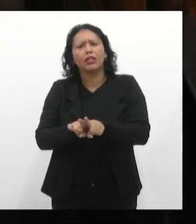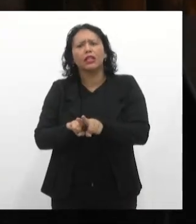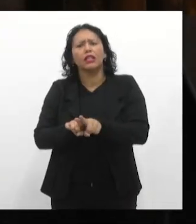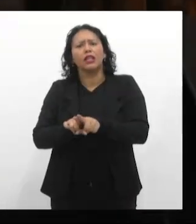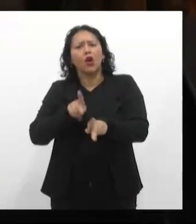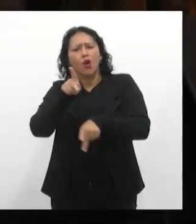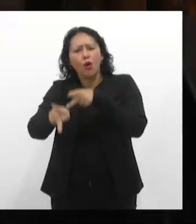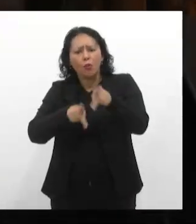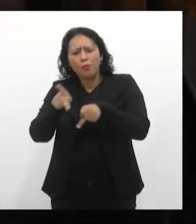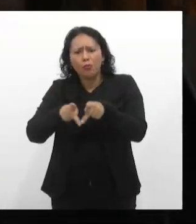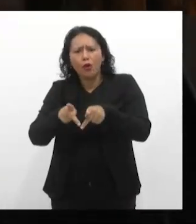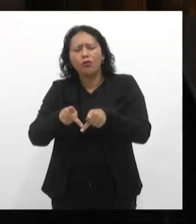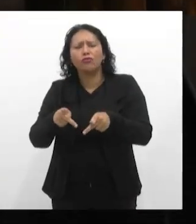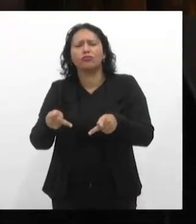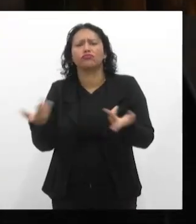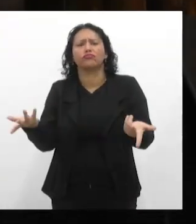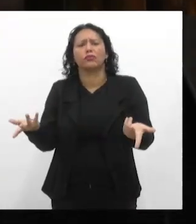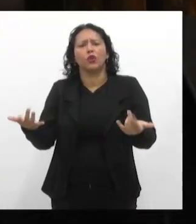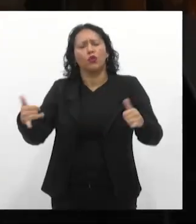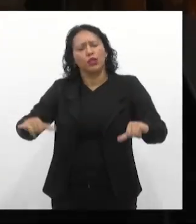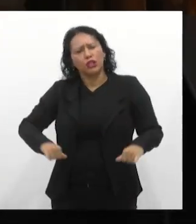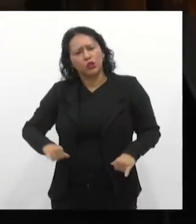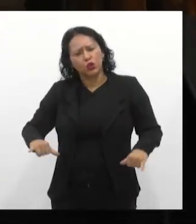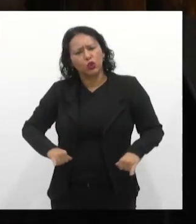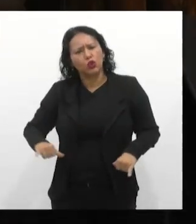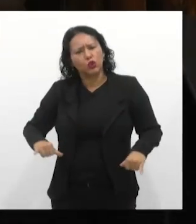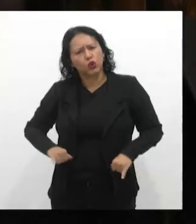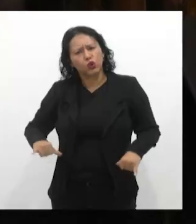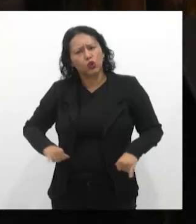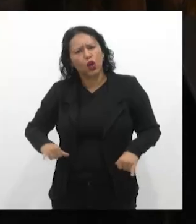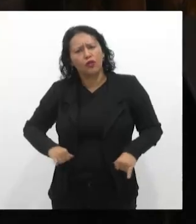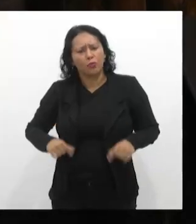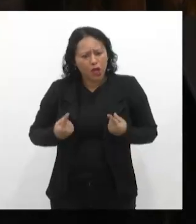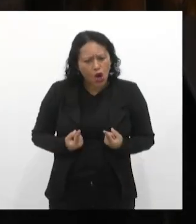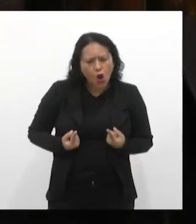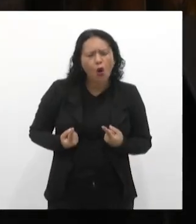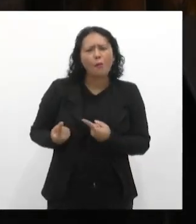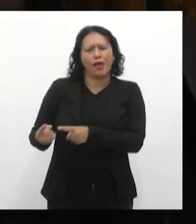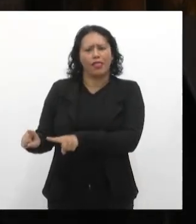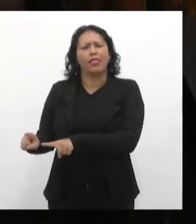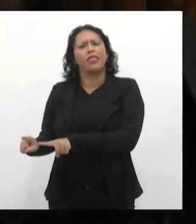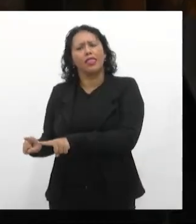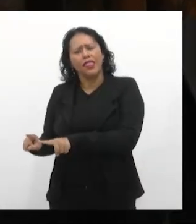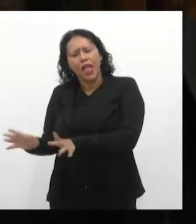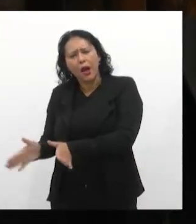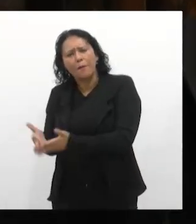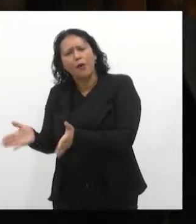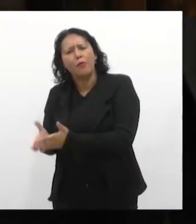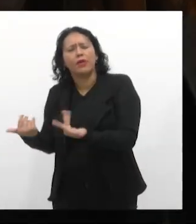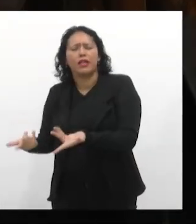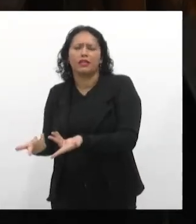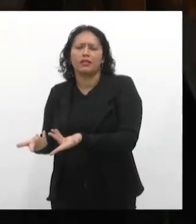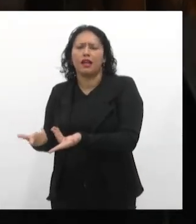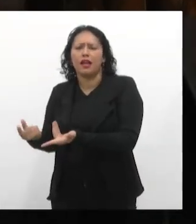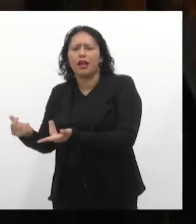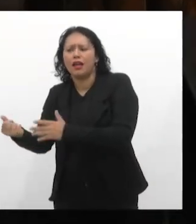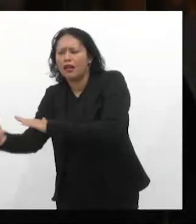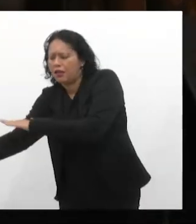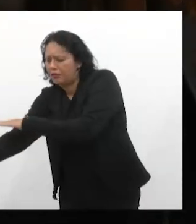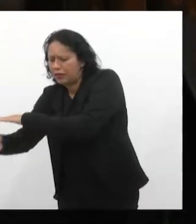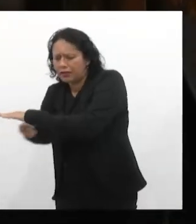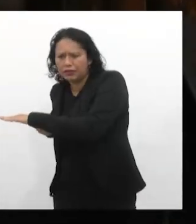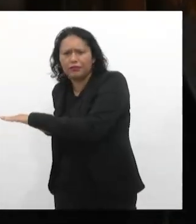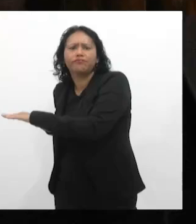sem recursos. O Fundo de Combate à Pobreza é para combater a pobreza. O fundo que deveria ser